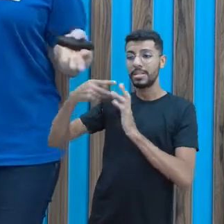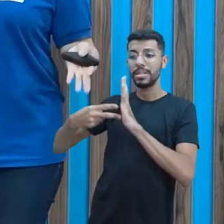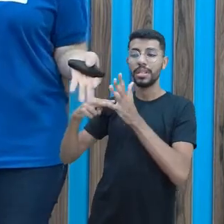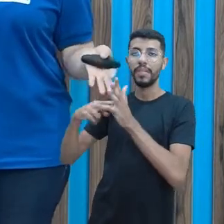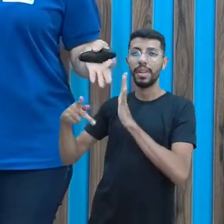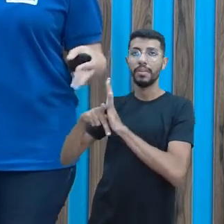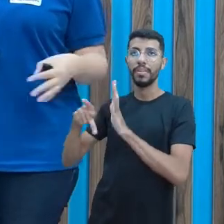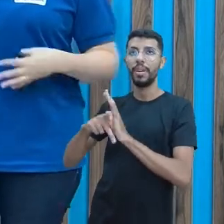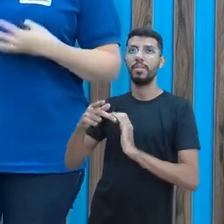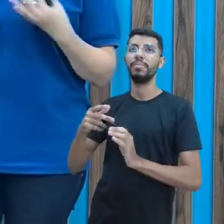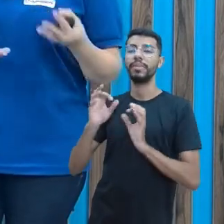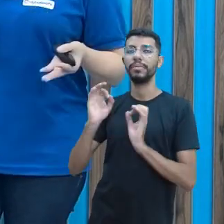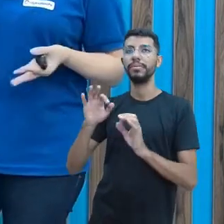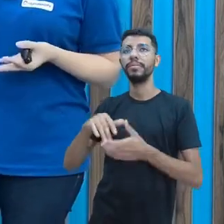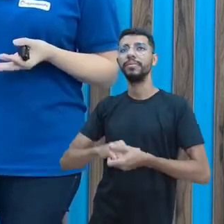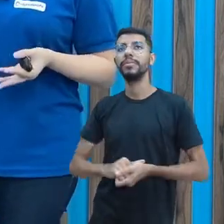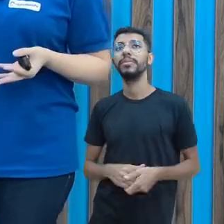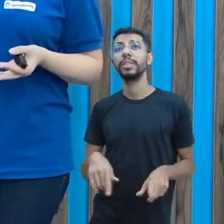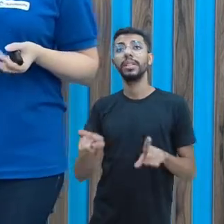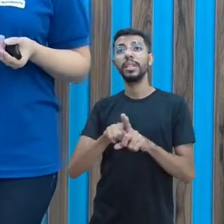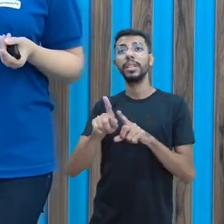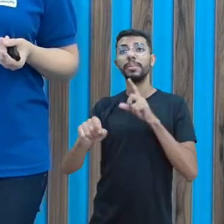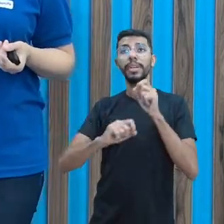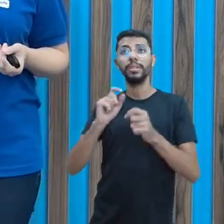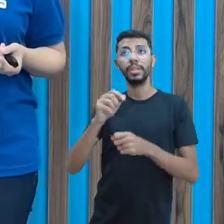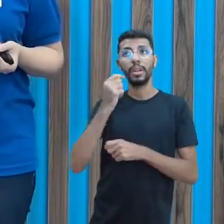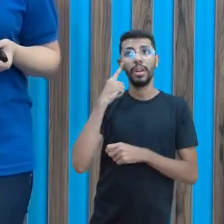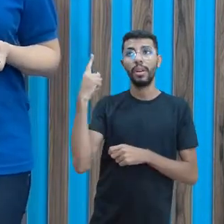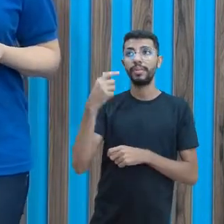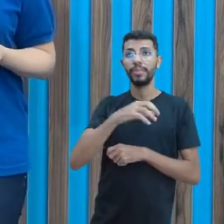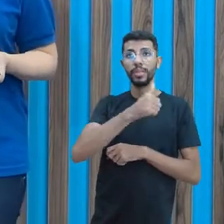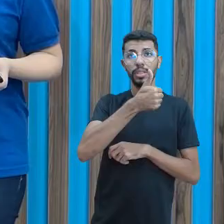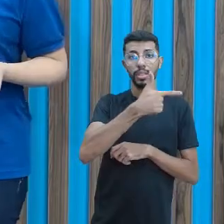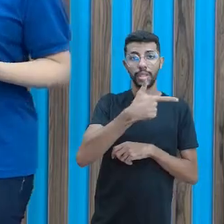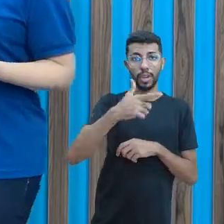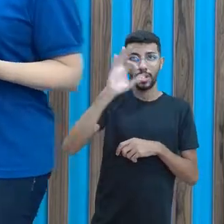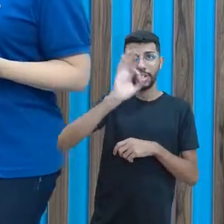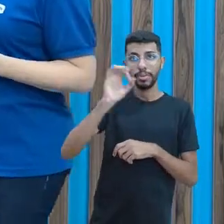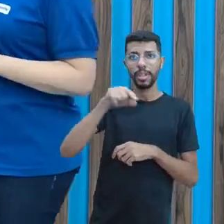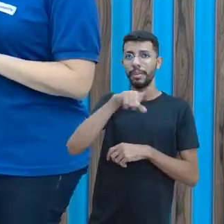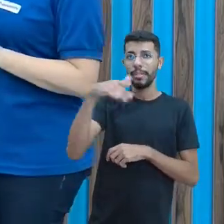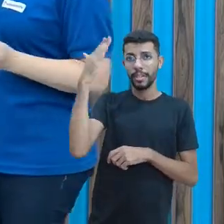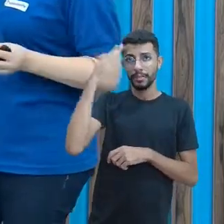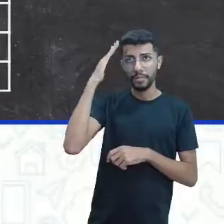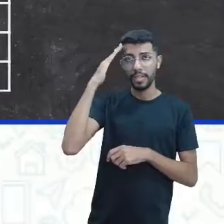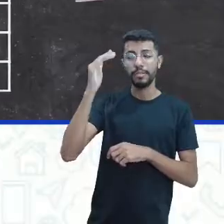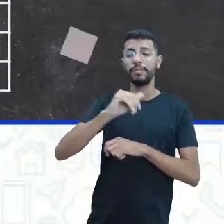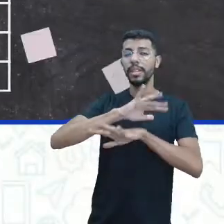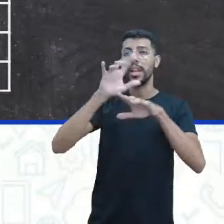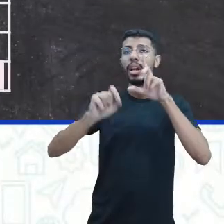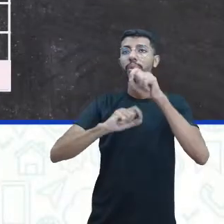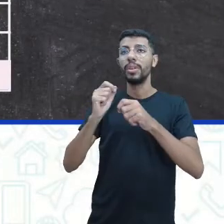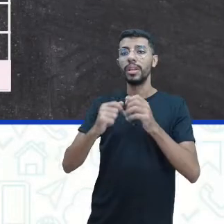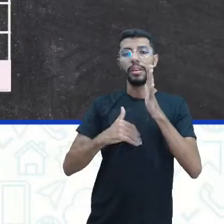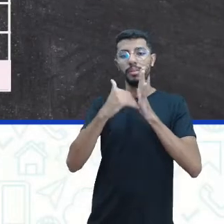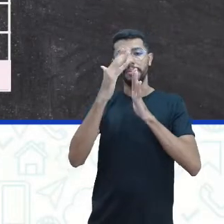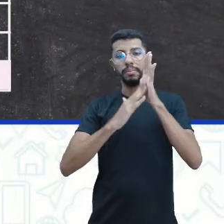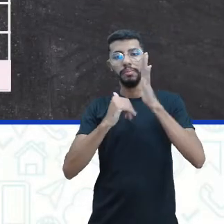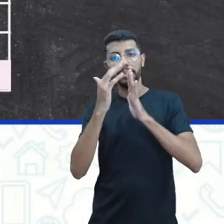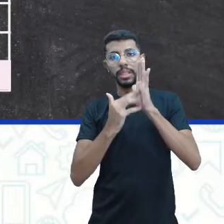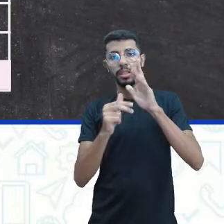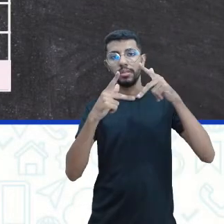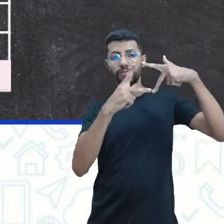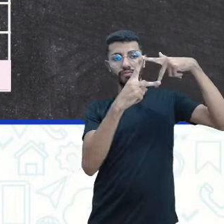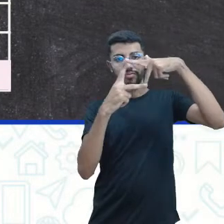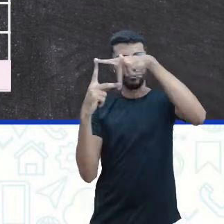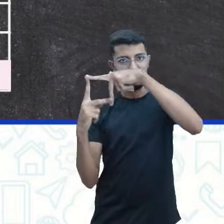do 12%, né, para você entender somente a questão da quantidade de quadrinhos pintados aí, mas é só para a gente montar a porcentagem.